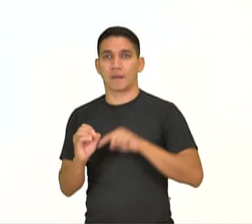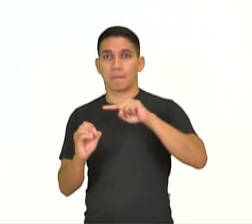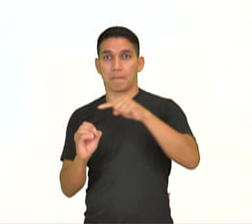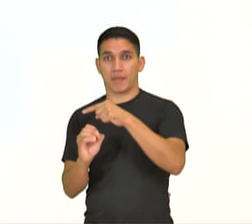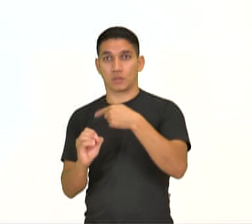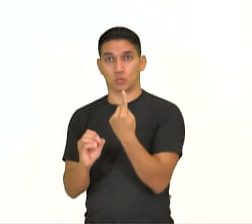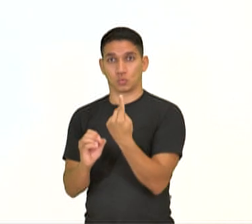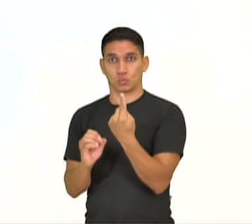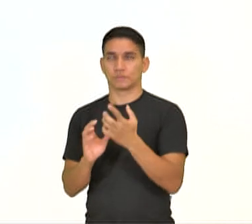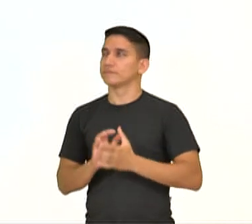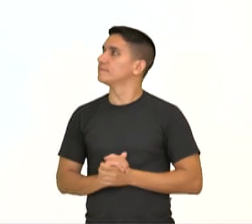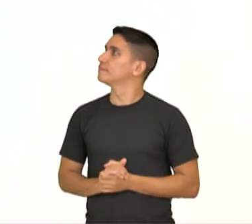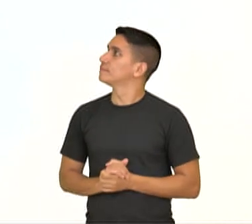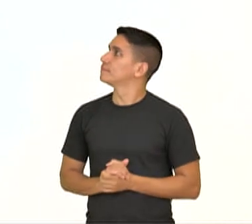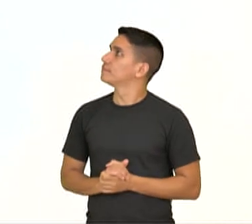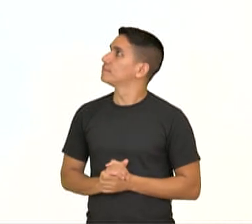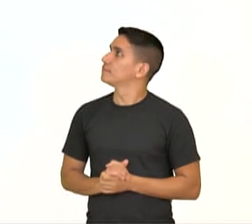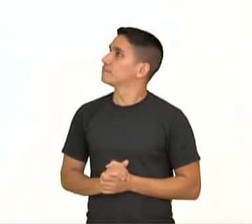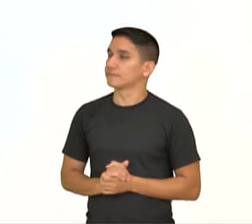casa decimal, certo?